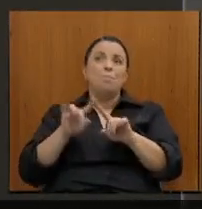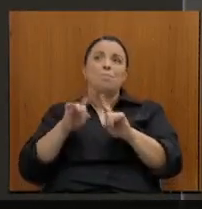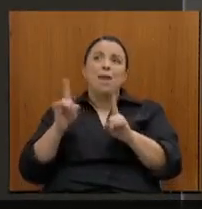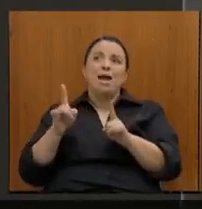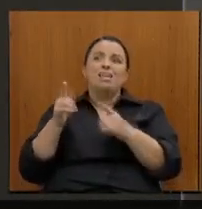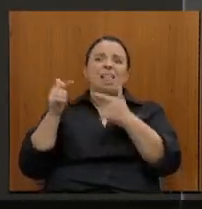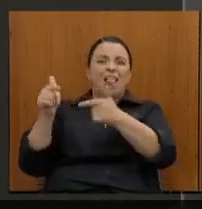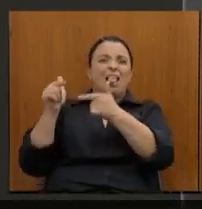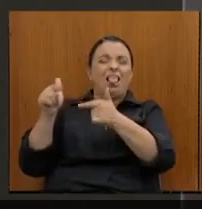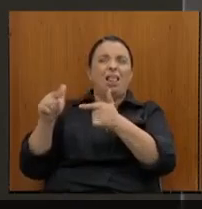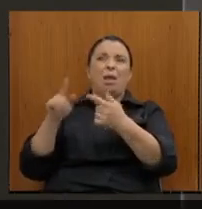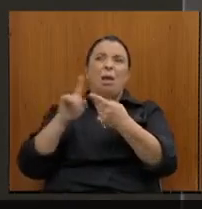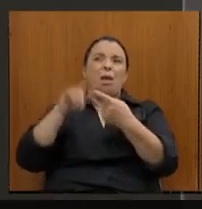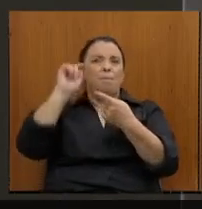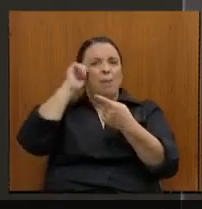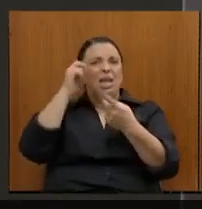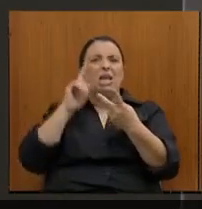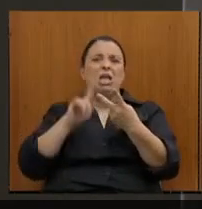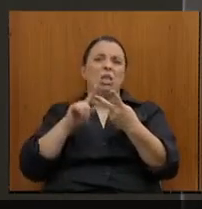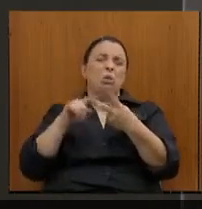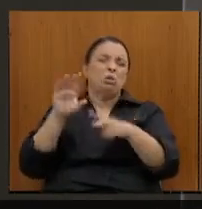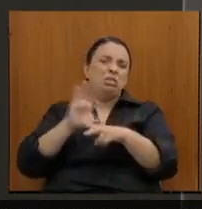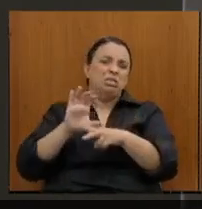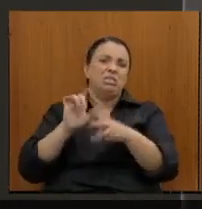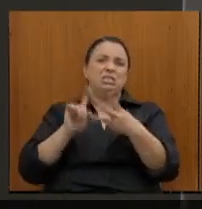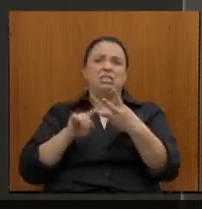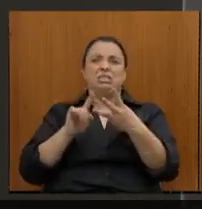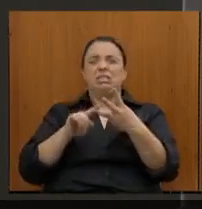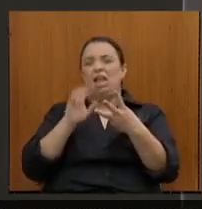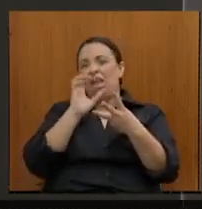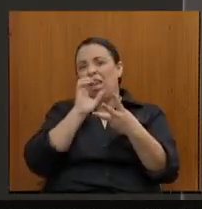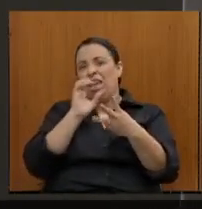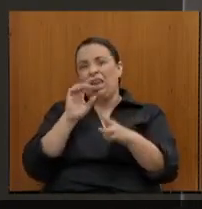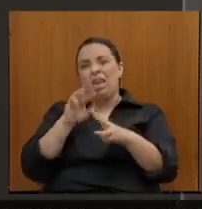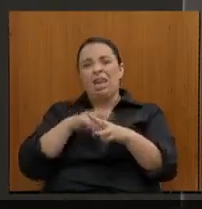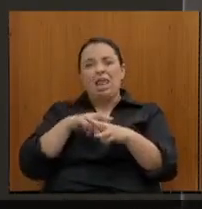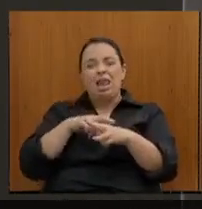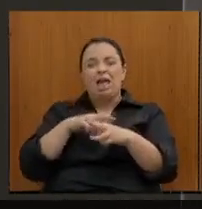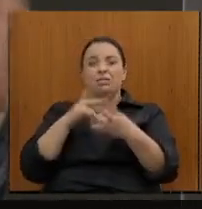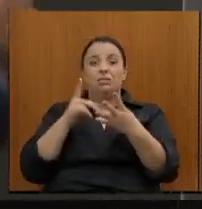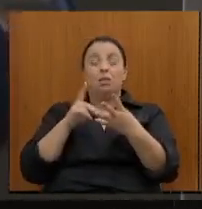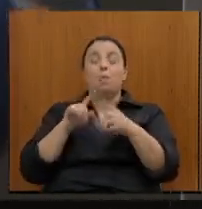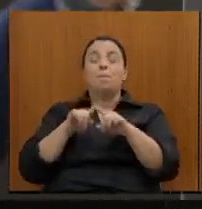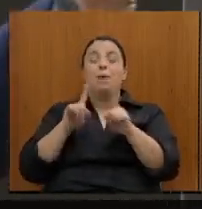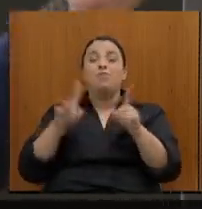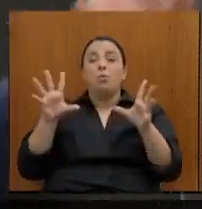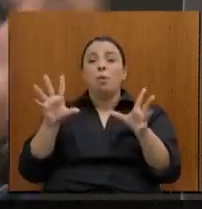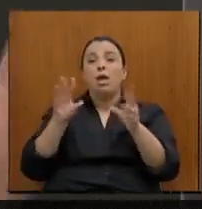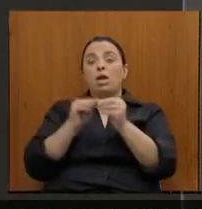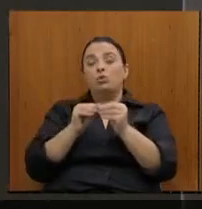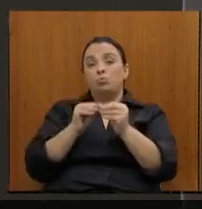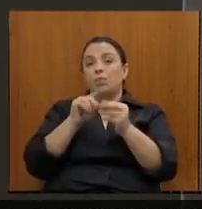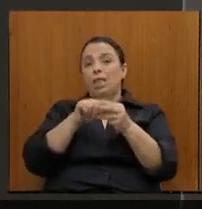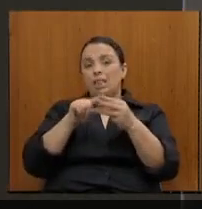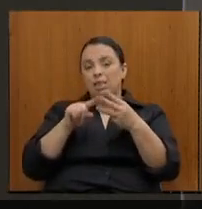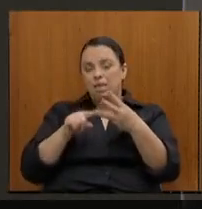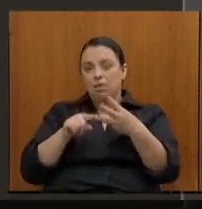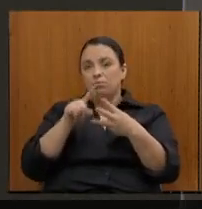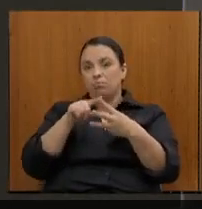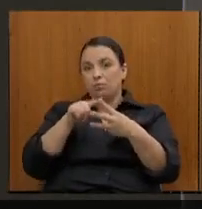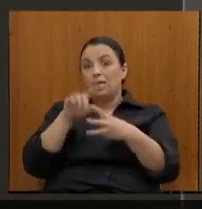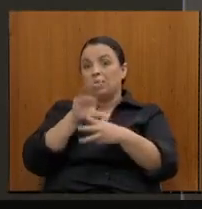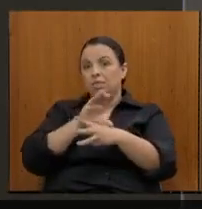lilás tem tudo quanto é mas é que vão ser dormir em três é o tal do hidrogénio